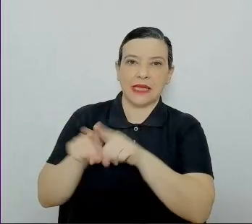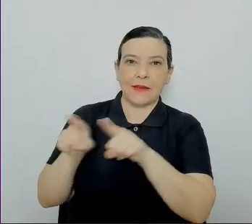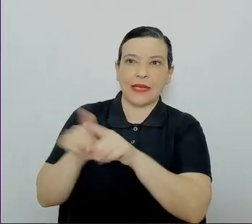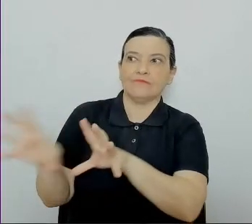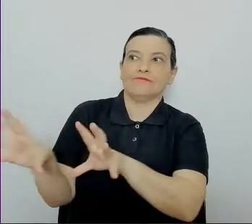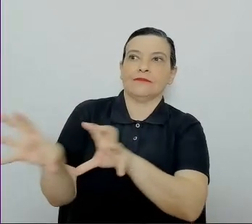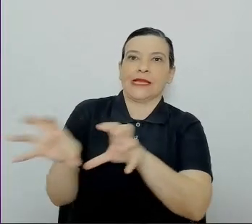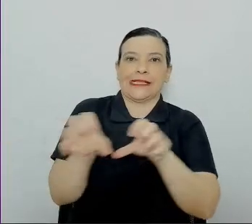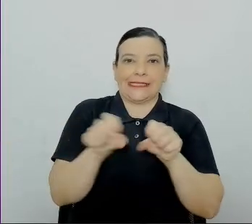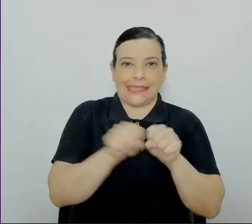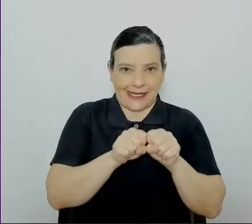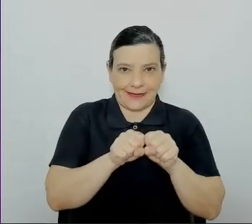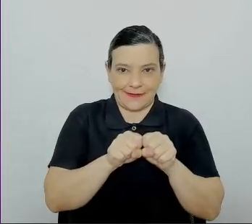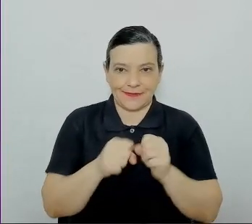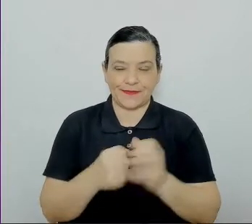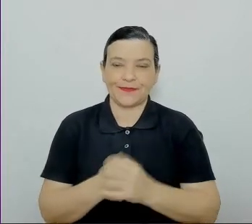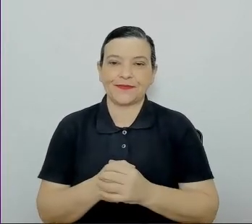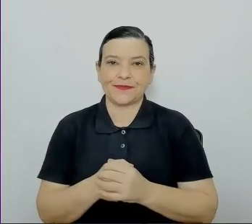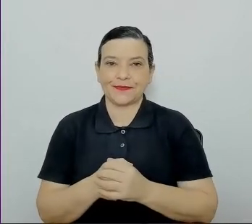criou.